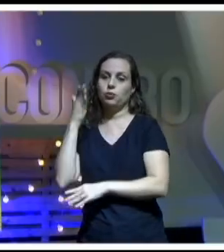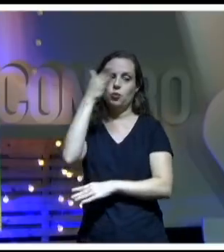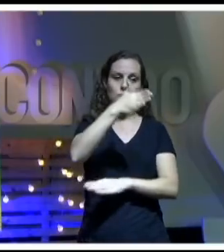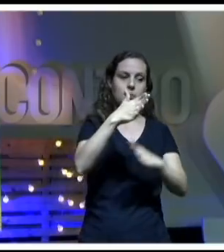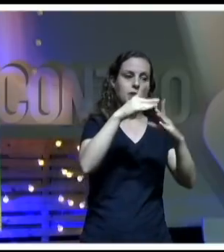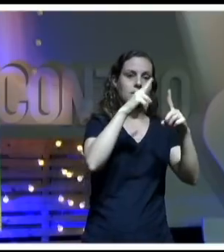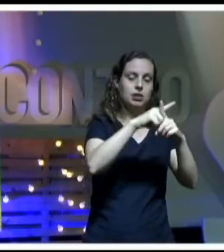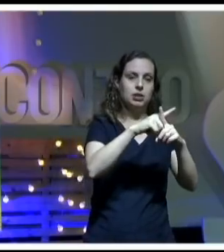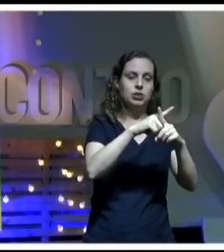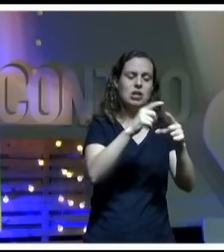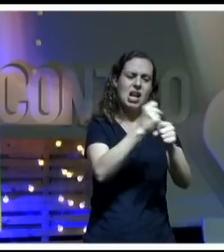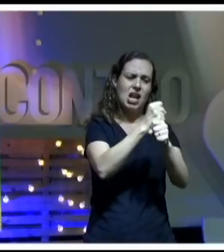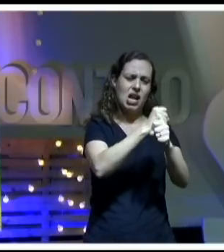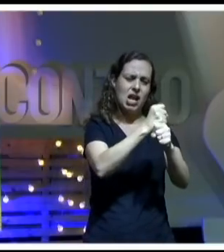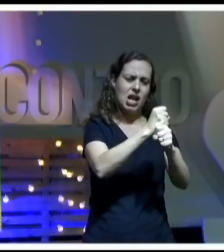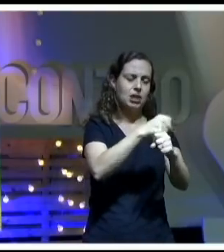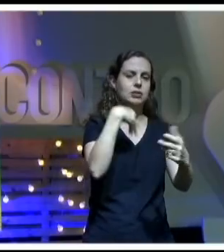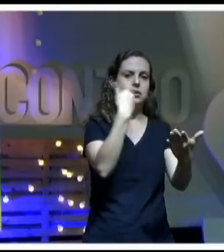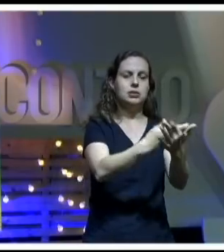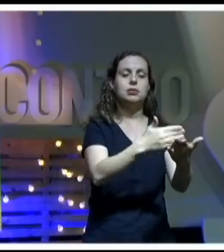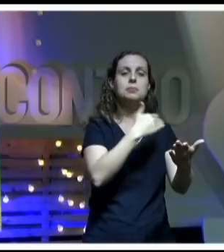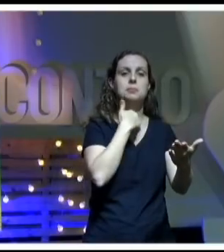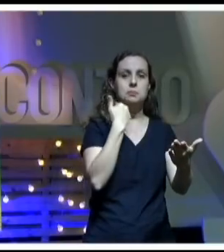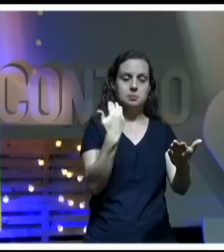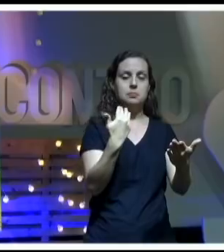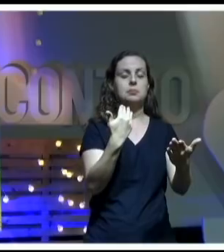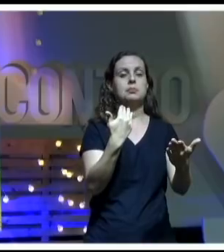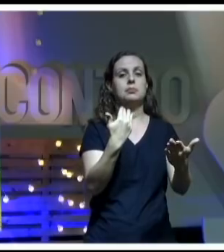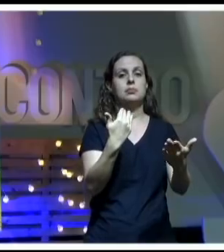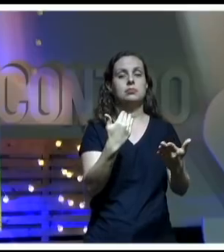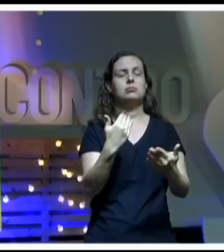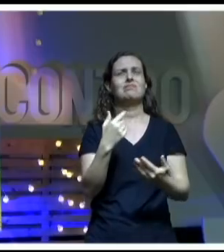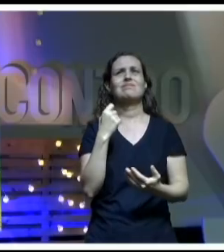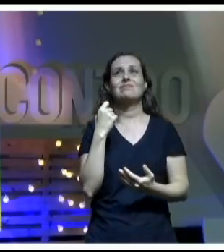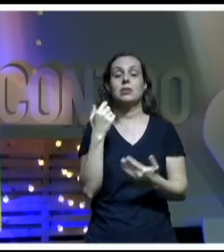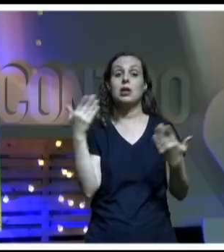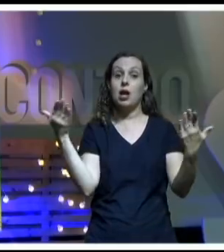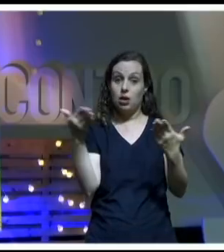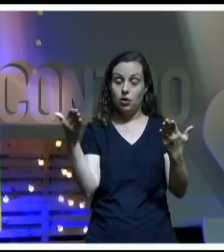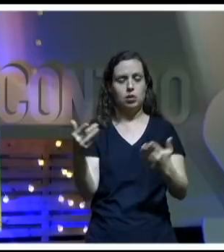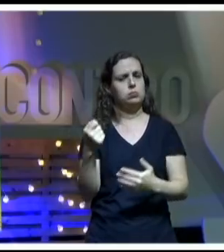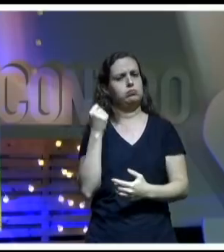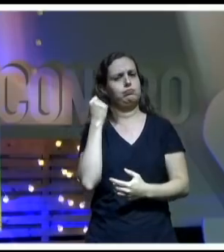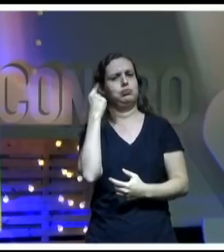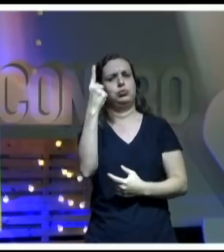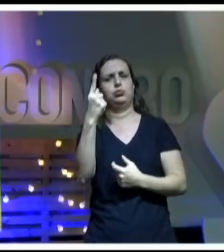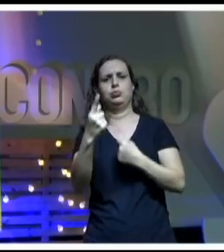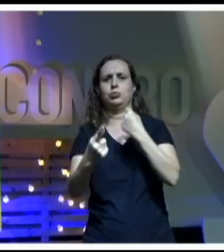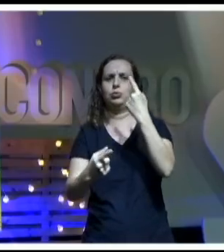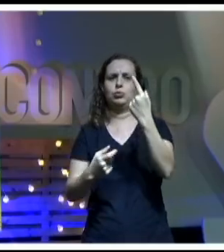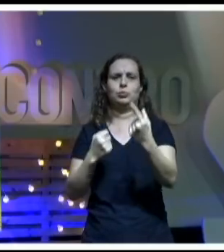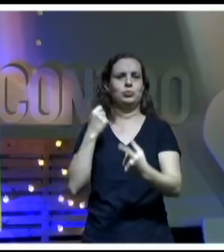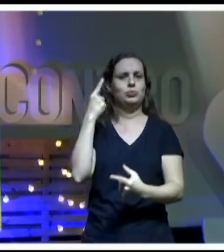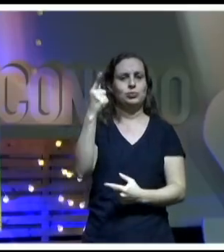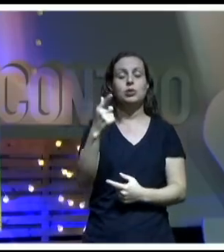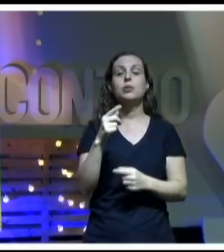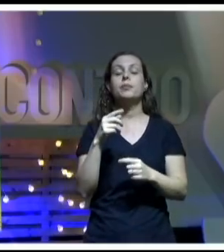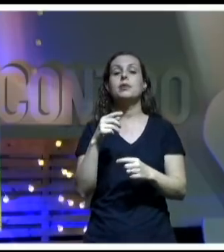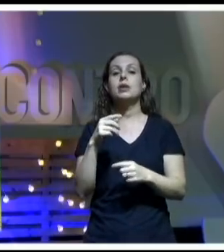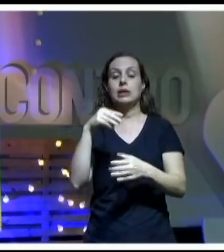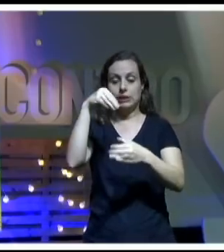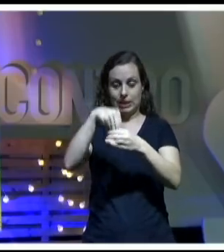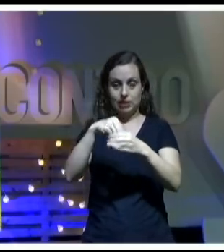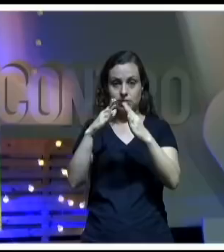igreja hoje o período pastoral médio de uma igreja raramente passa de três anos raramente alguém